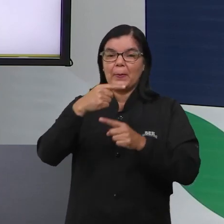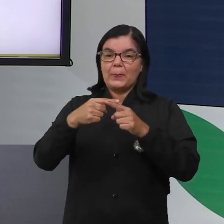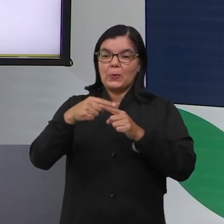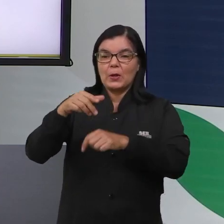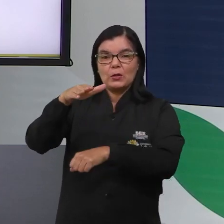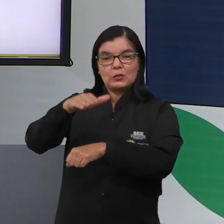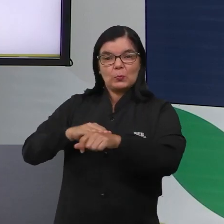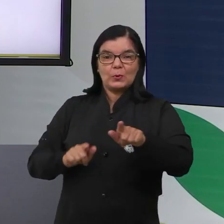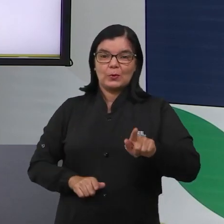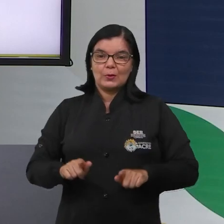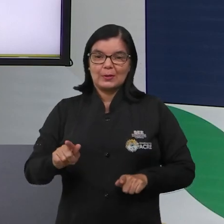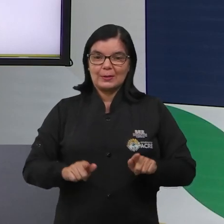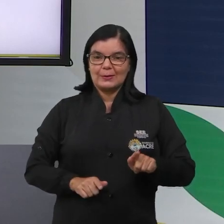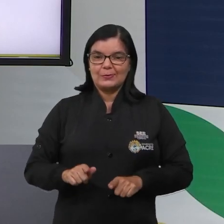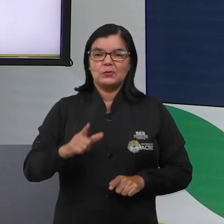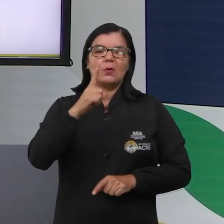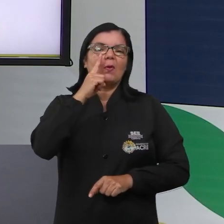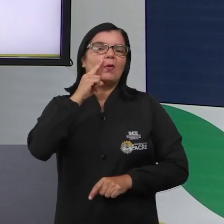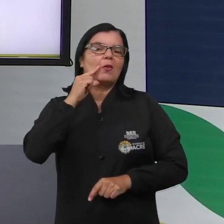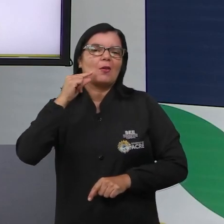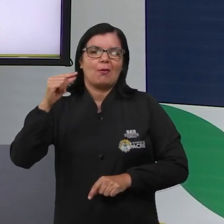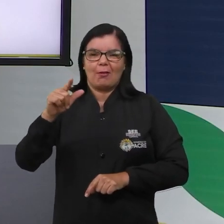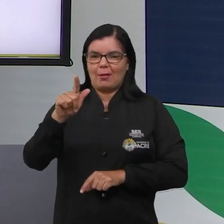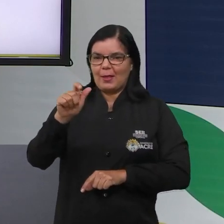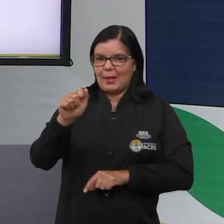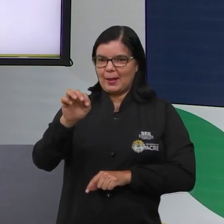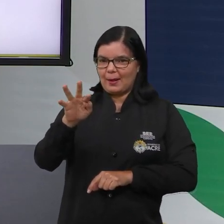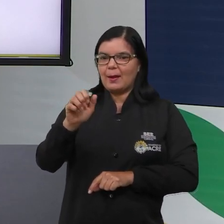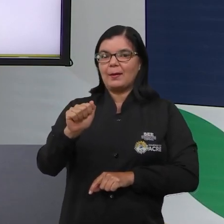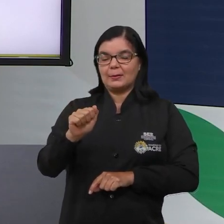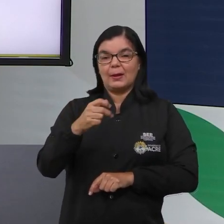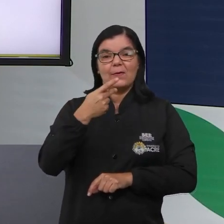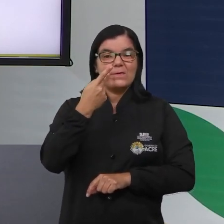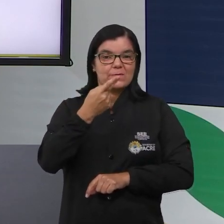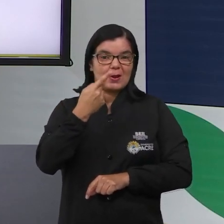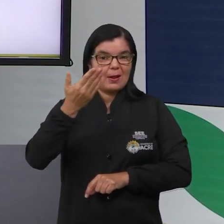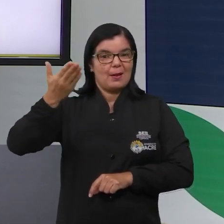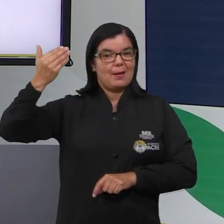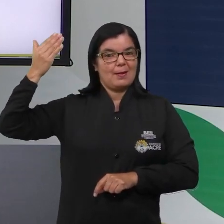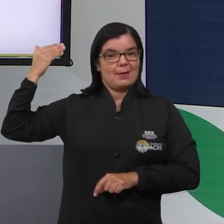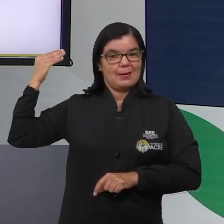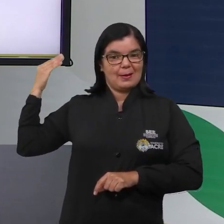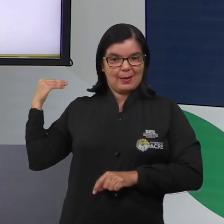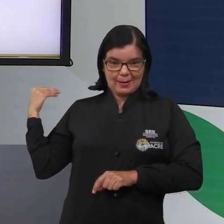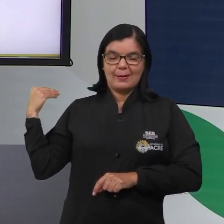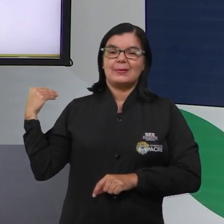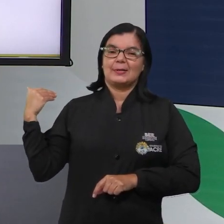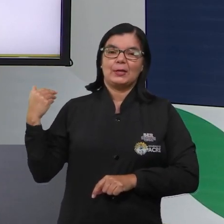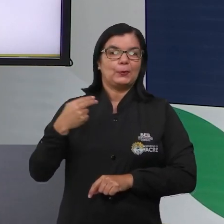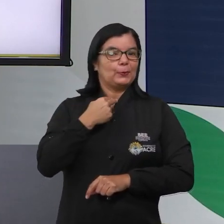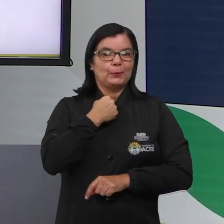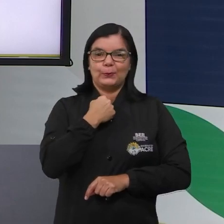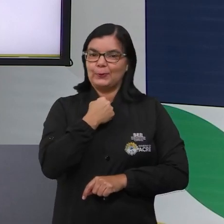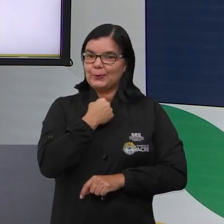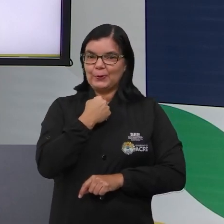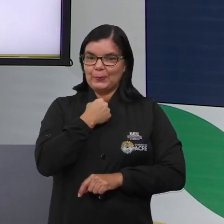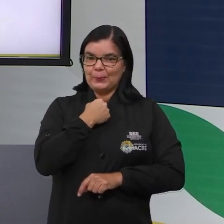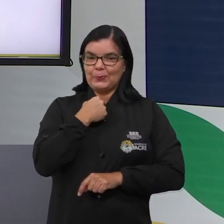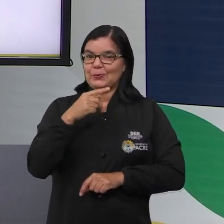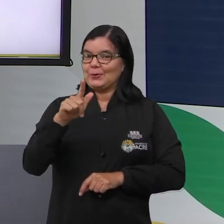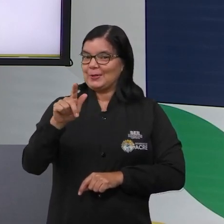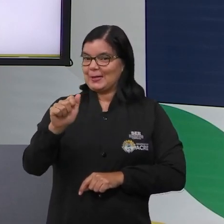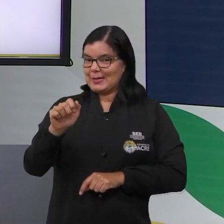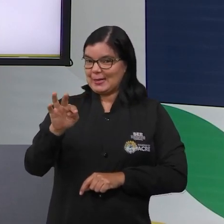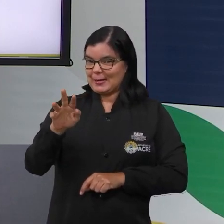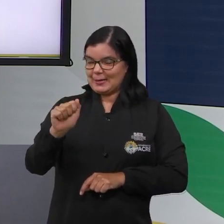uma prima minha de gata. Imagina, falar gata naquele momento, naquela época, aí há